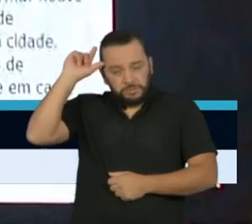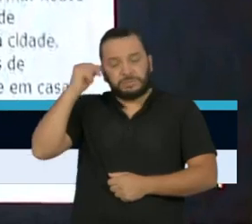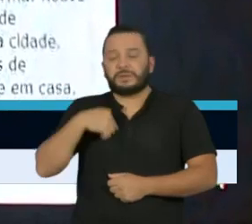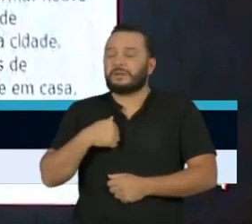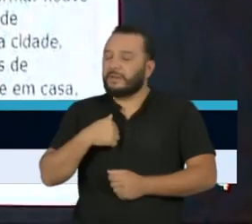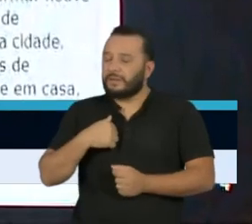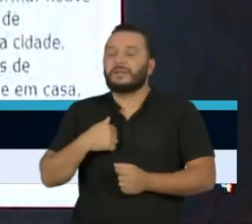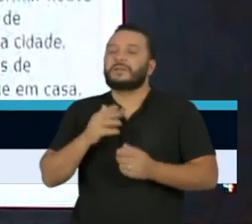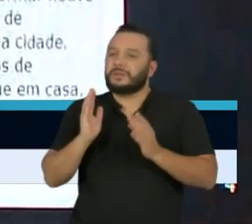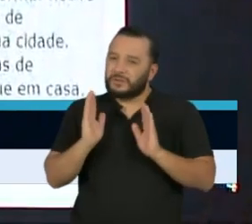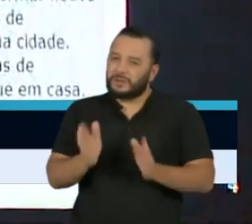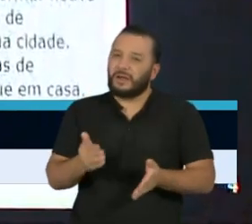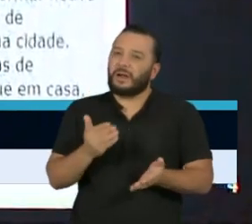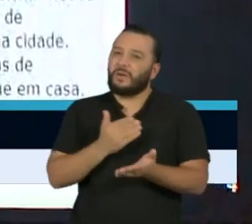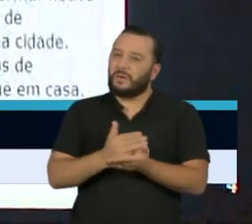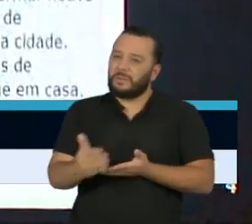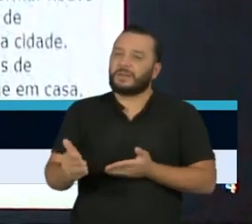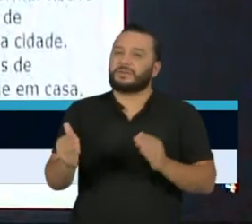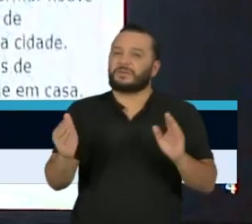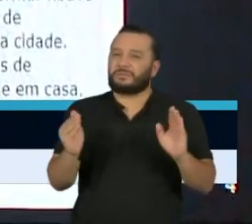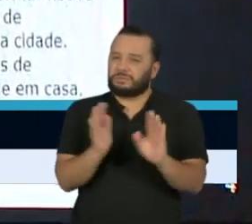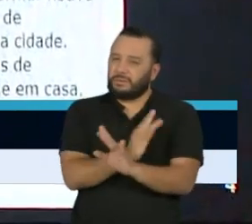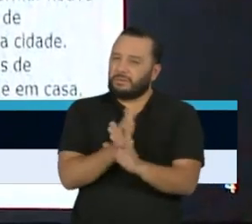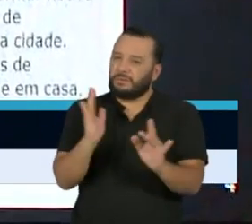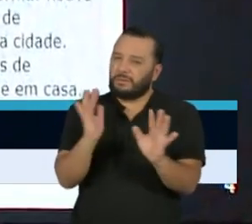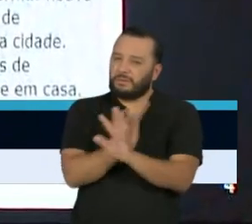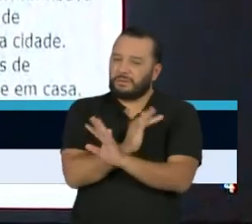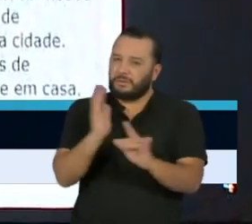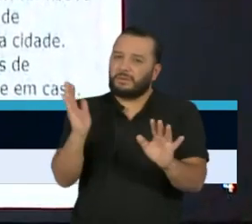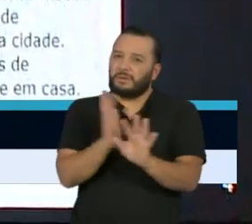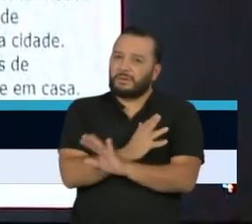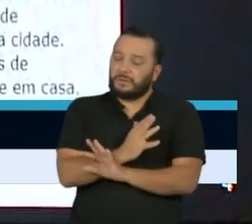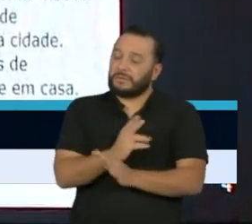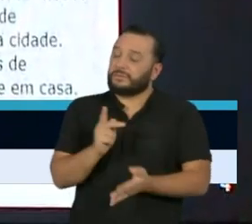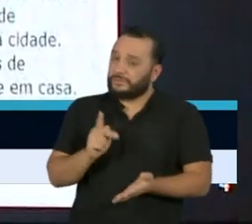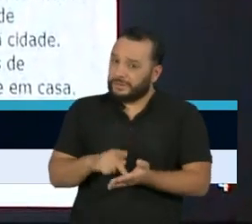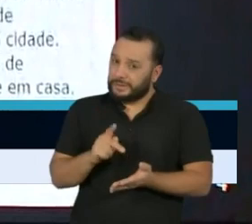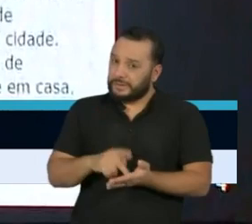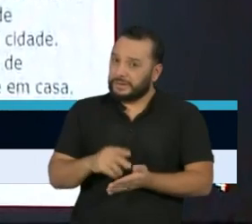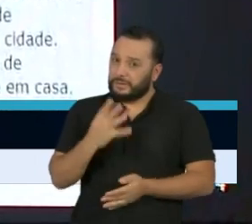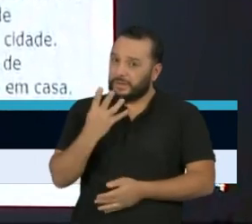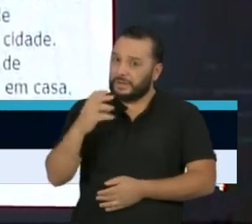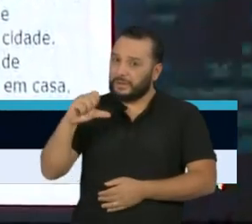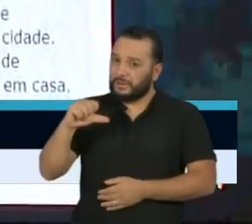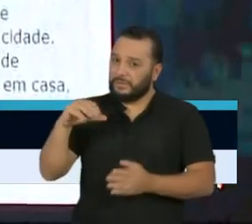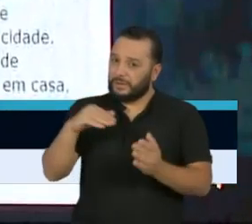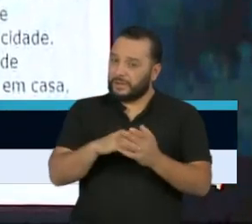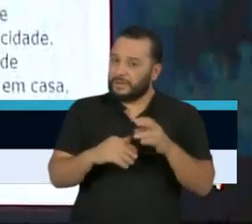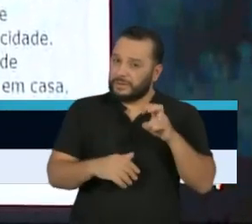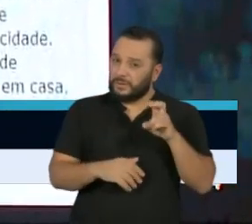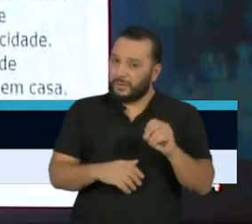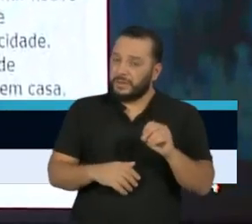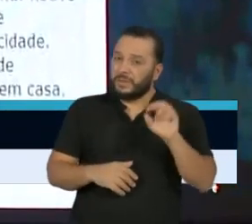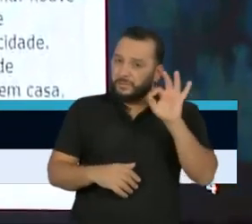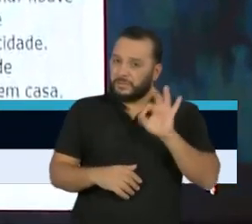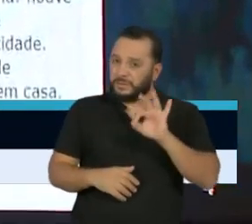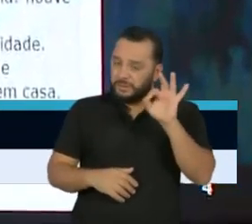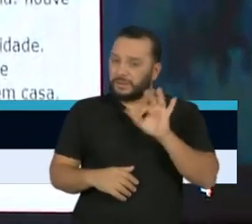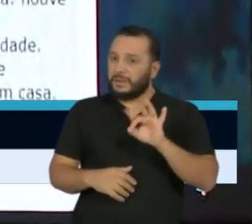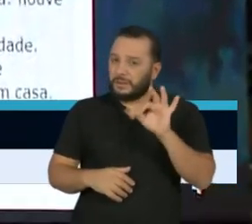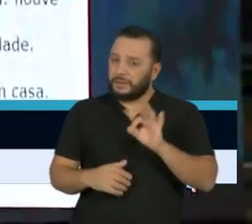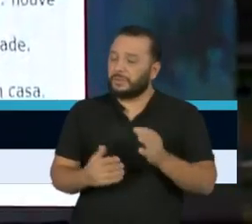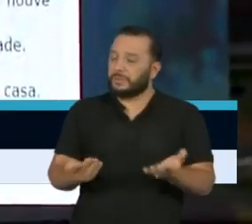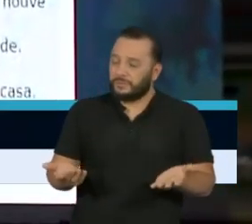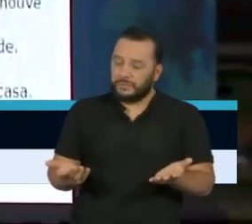distanciamento social desde que iniciamos a quarentena. Então, nós estamos aqui entre 49% e 50% da população isolada, menos da